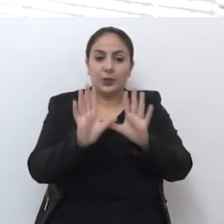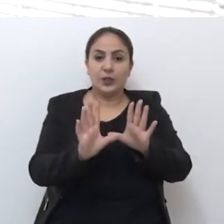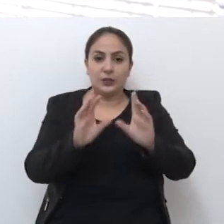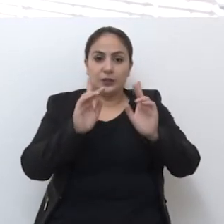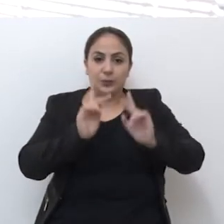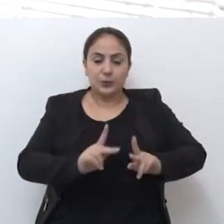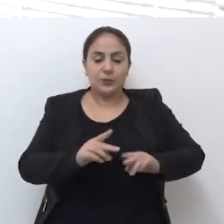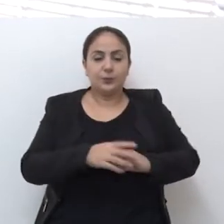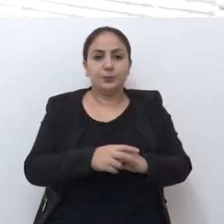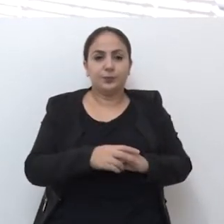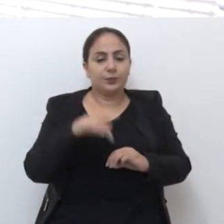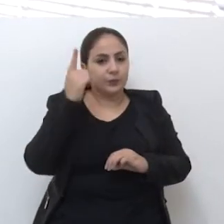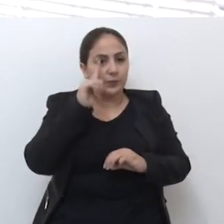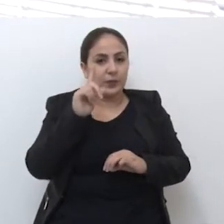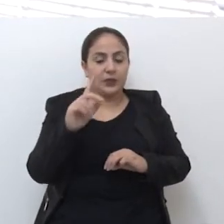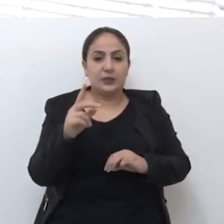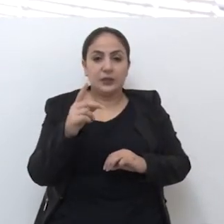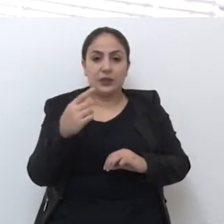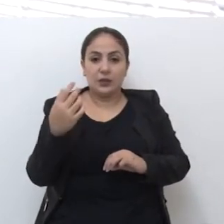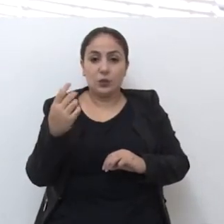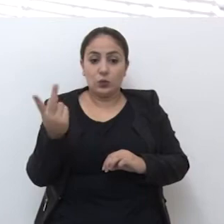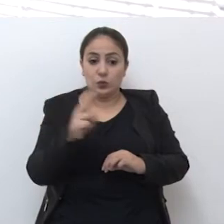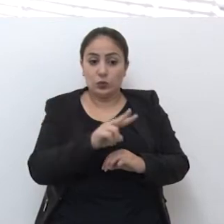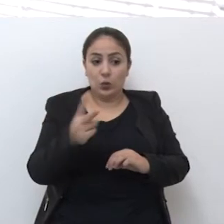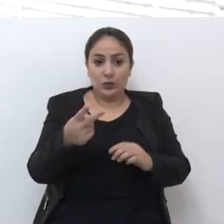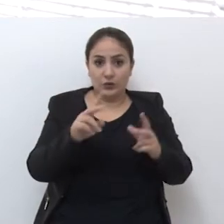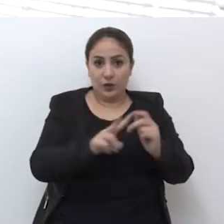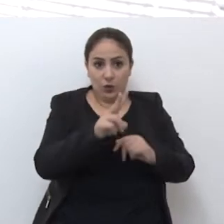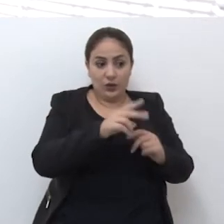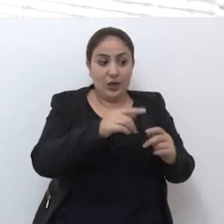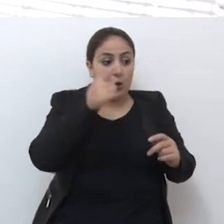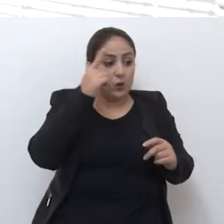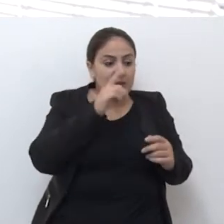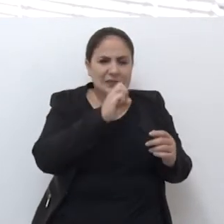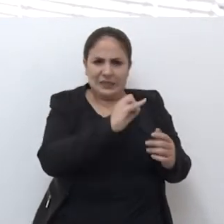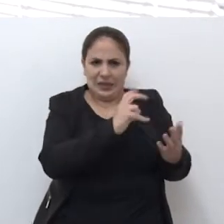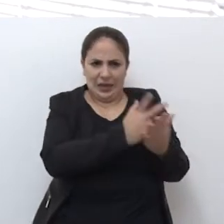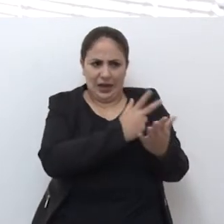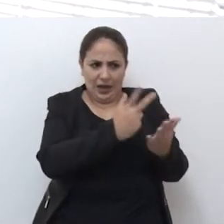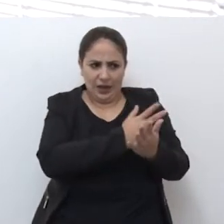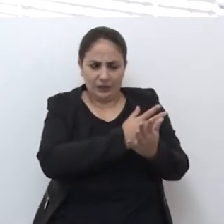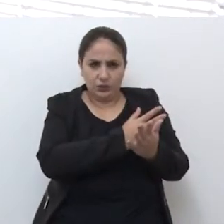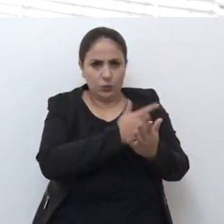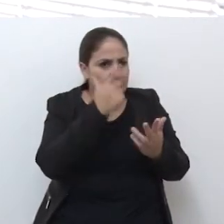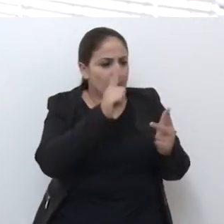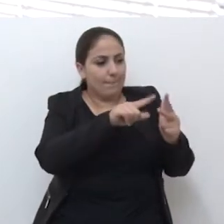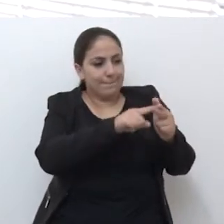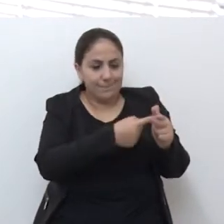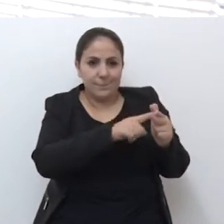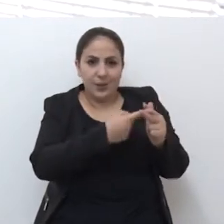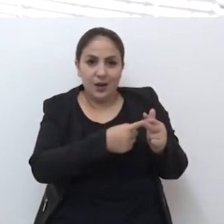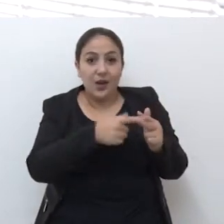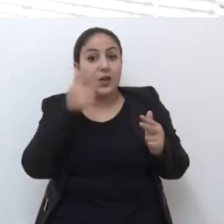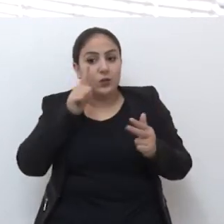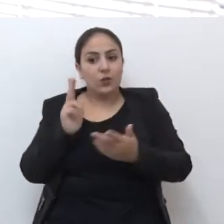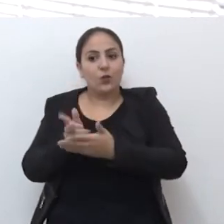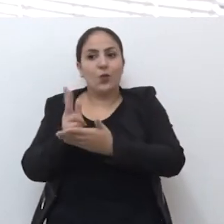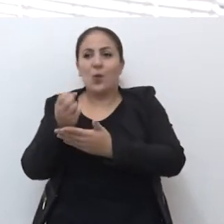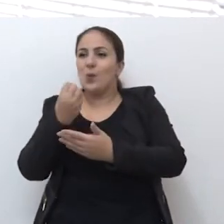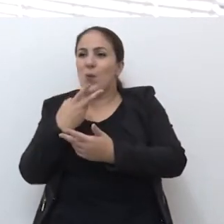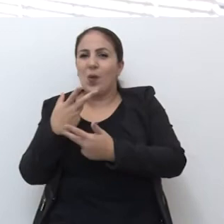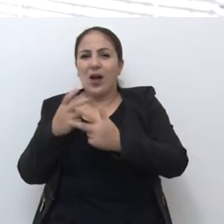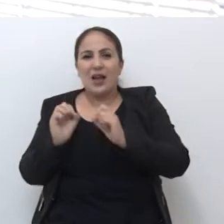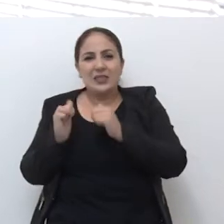importante. A partir de estabelecer esses dois valores, de consertar o que precisa ser consertado no país e de conservar os bons valores, a